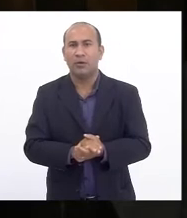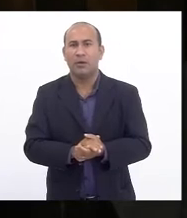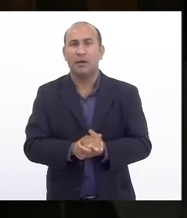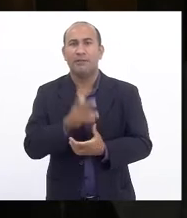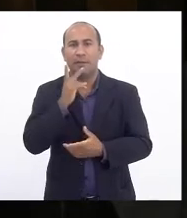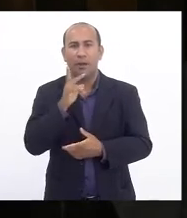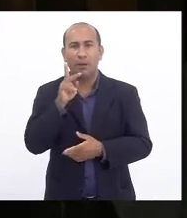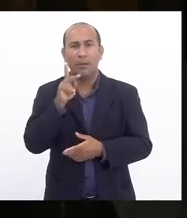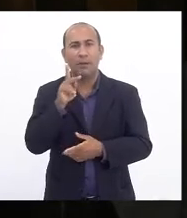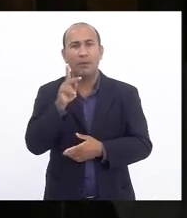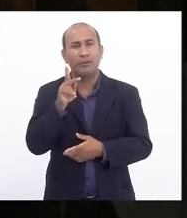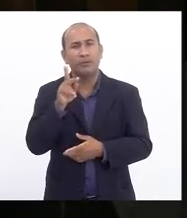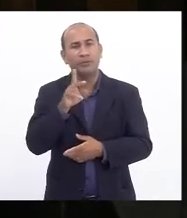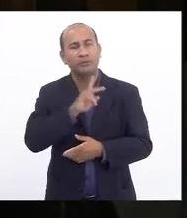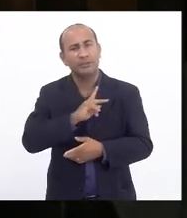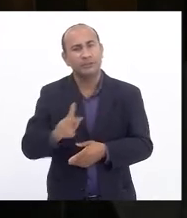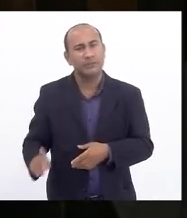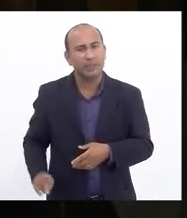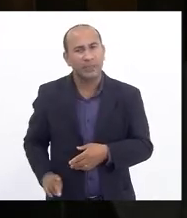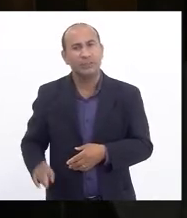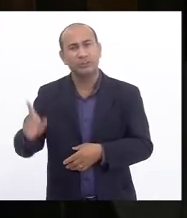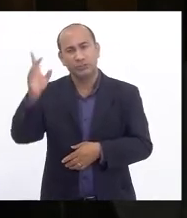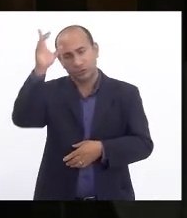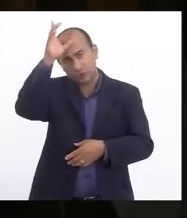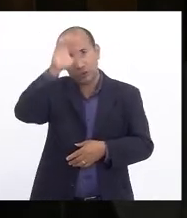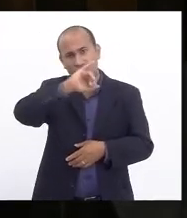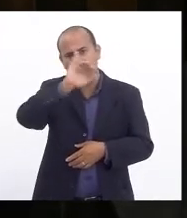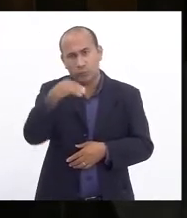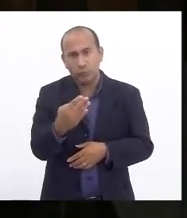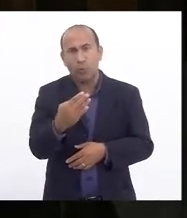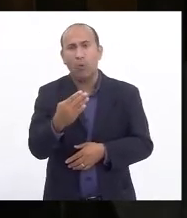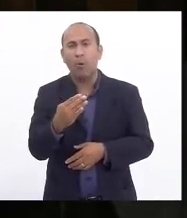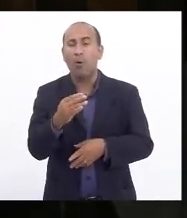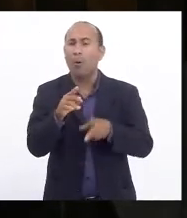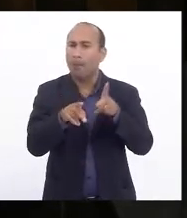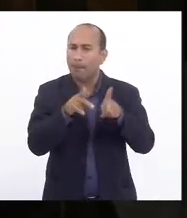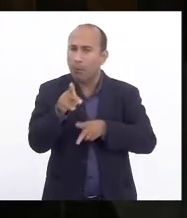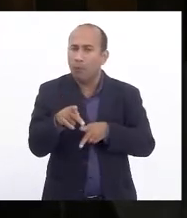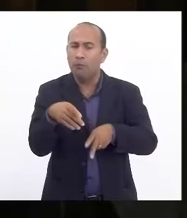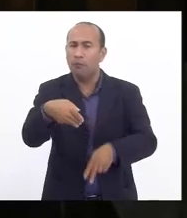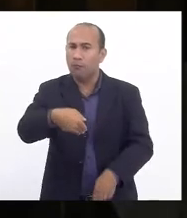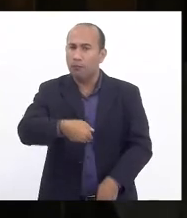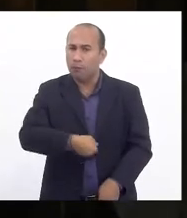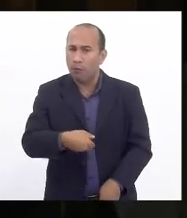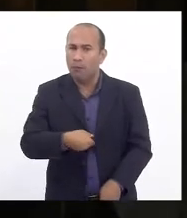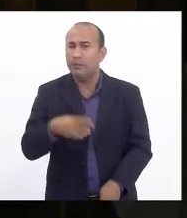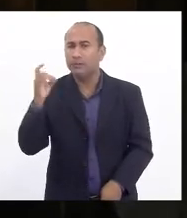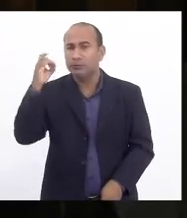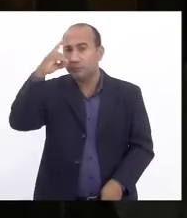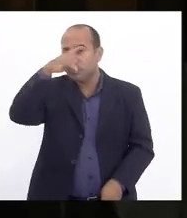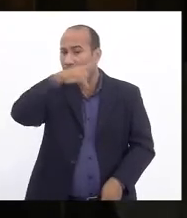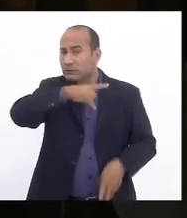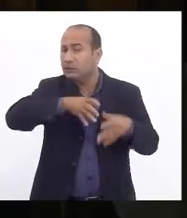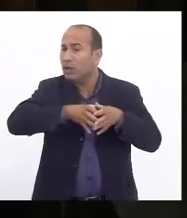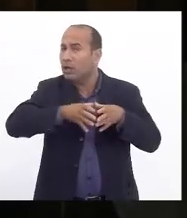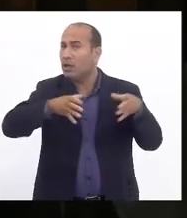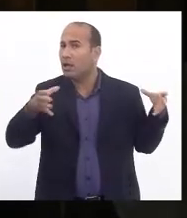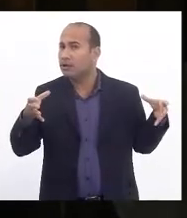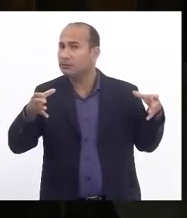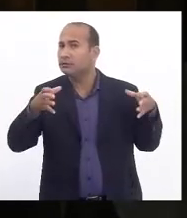povo te ajudou Presidente tá passando fome O povo tá passando por dificuldades muito grande essa pandemia